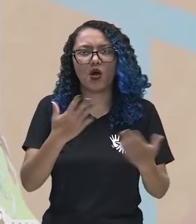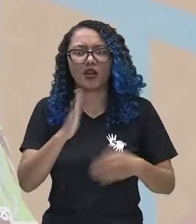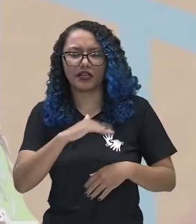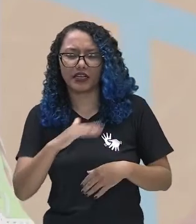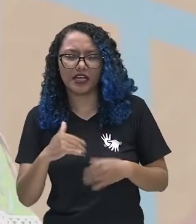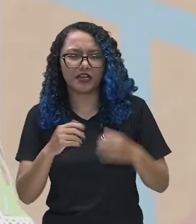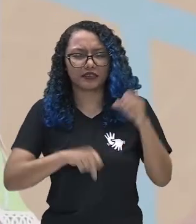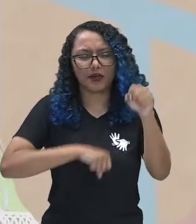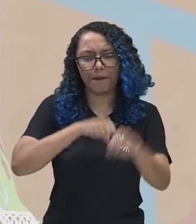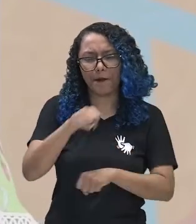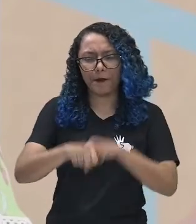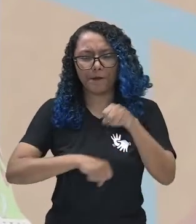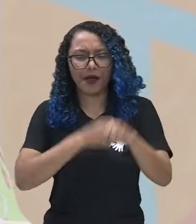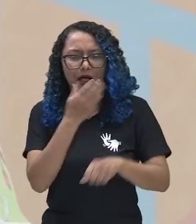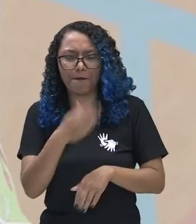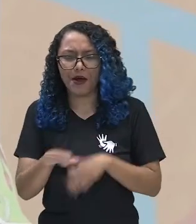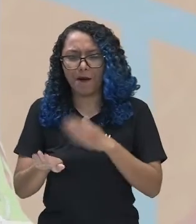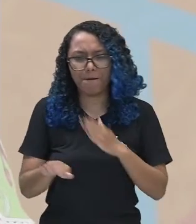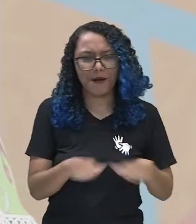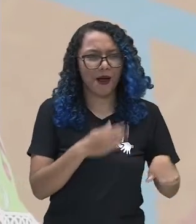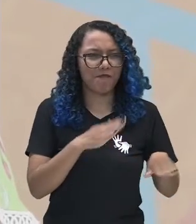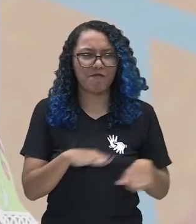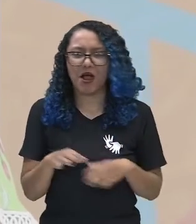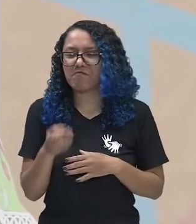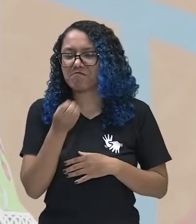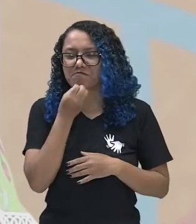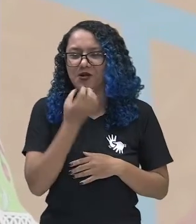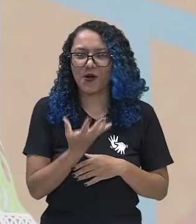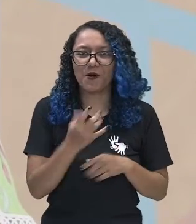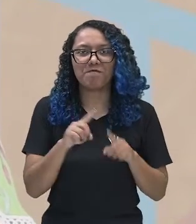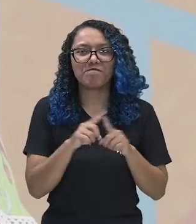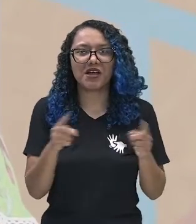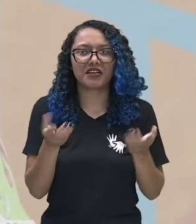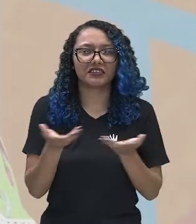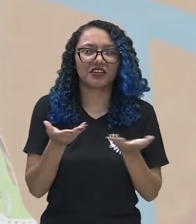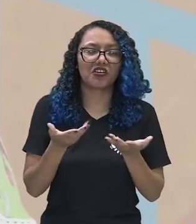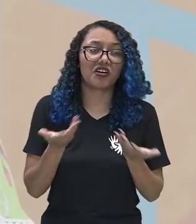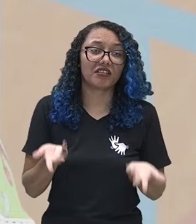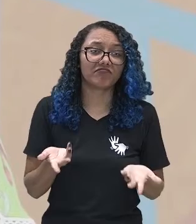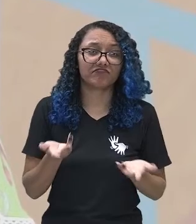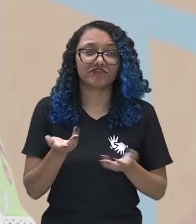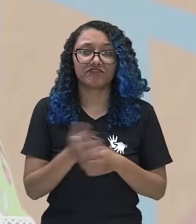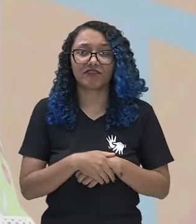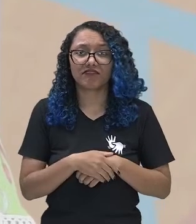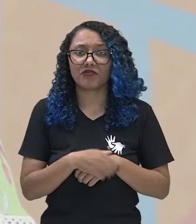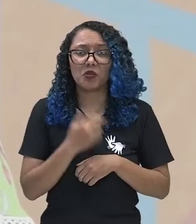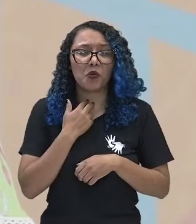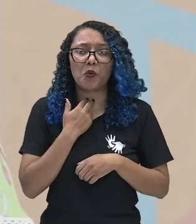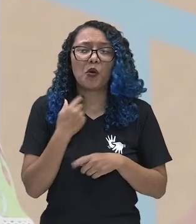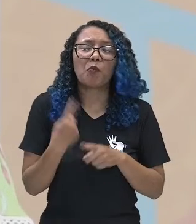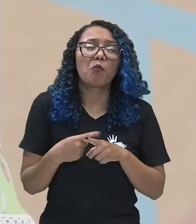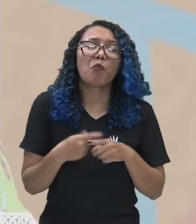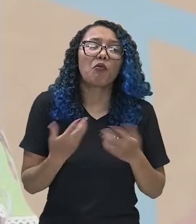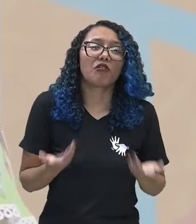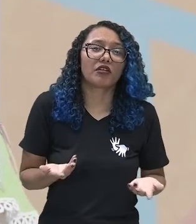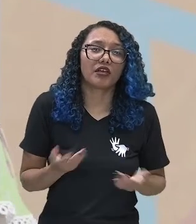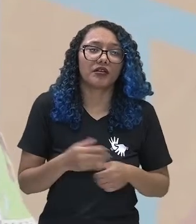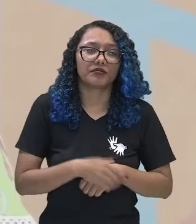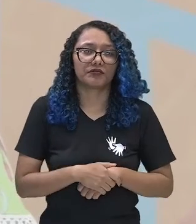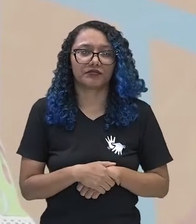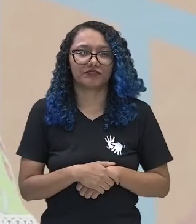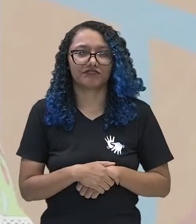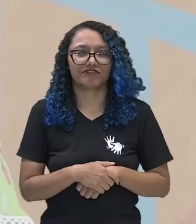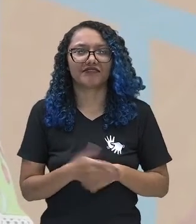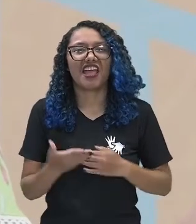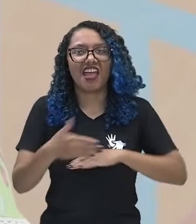bicicleta, patins, era a sensação. E hoje em dia não se pode mais fazer isso por conta que se